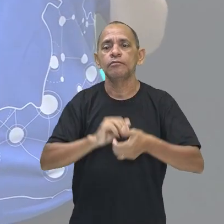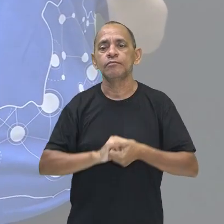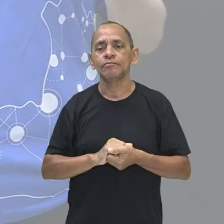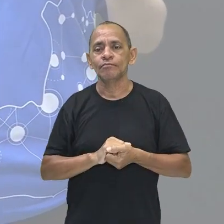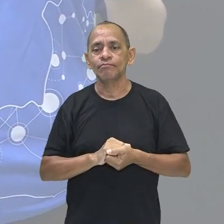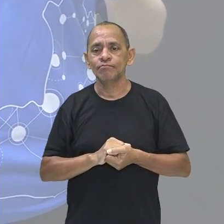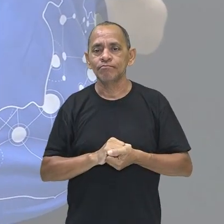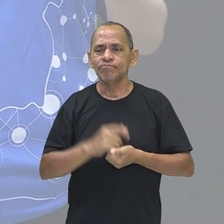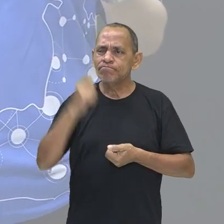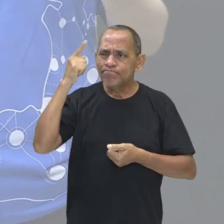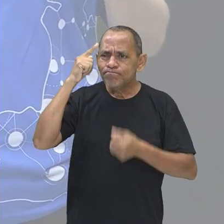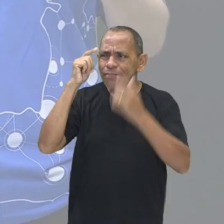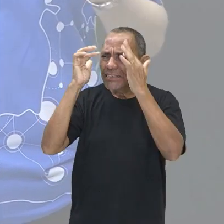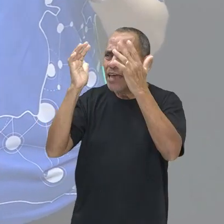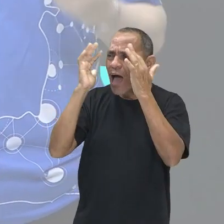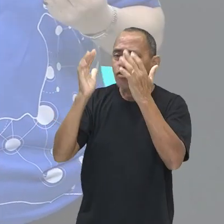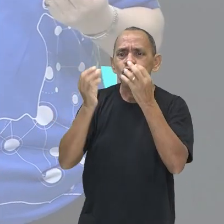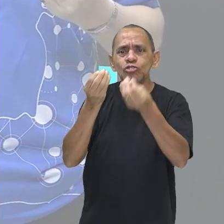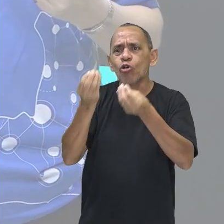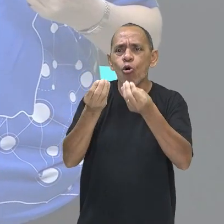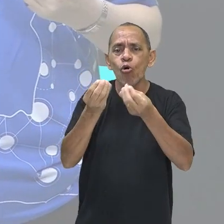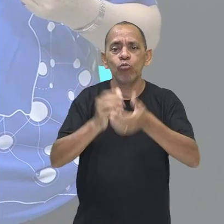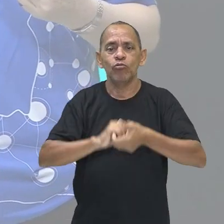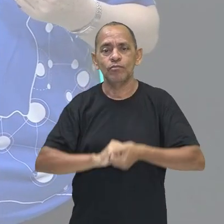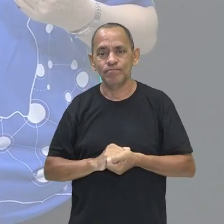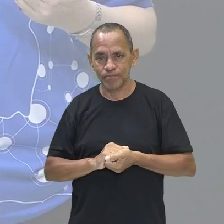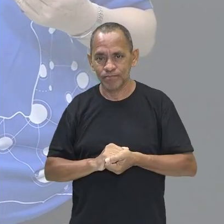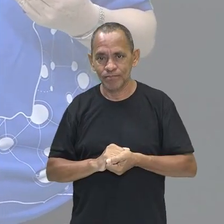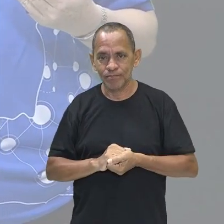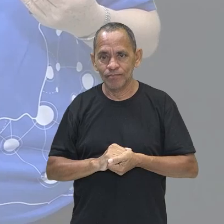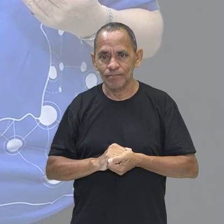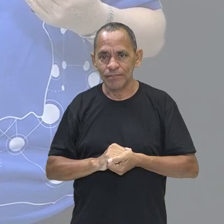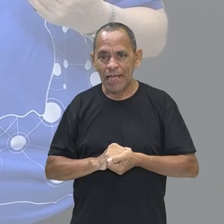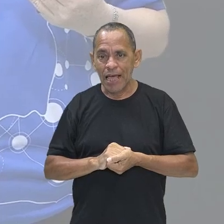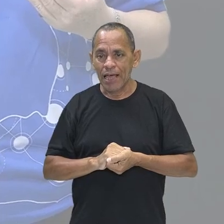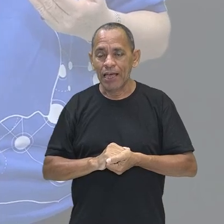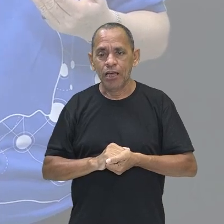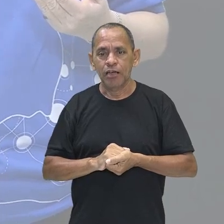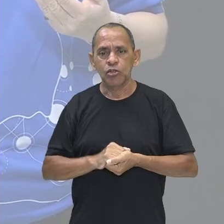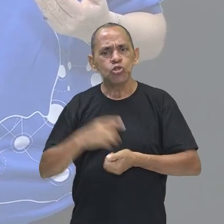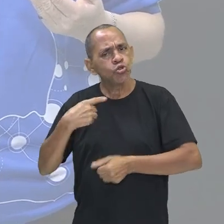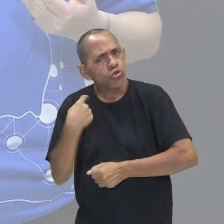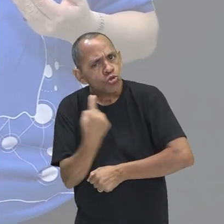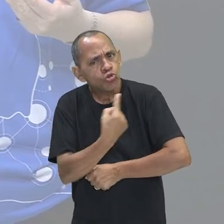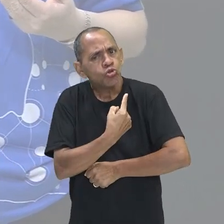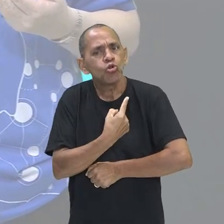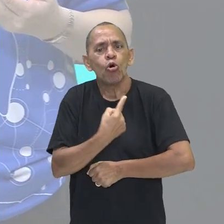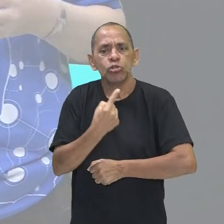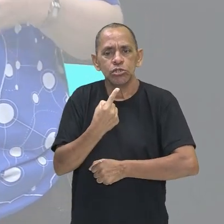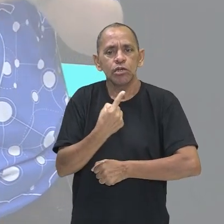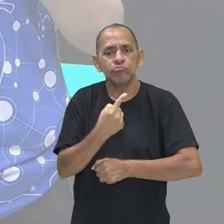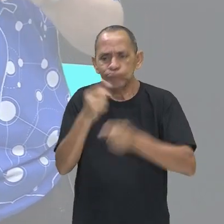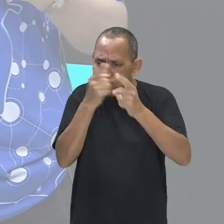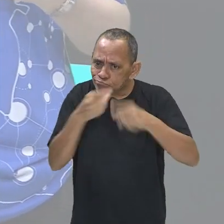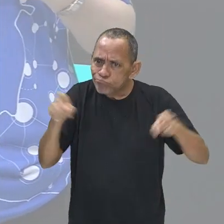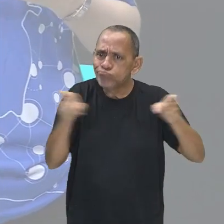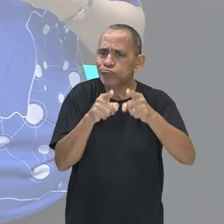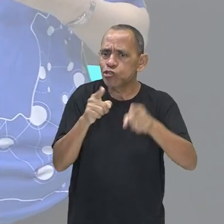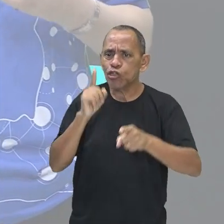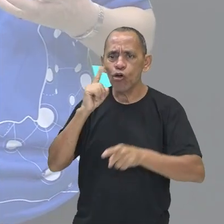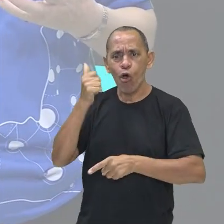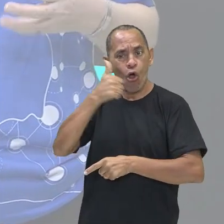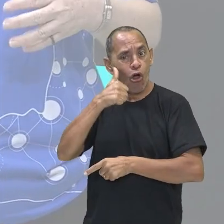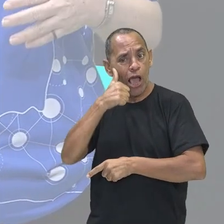As 50 grandes obras musicais, ela está entre, né? A música Garota de Ipanema está entre